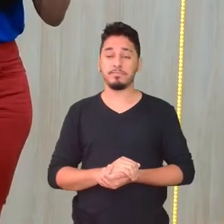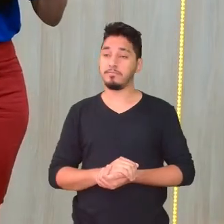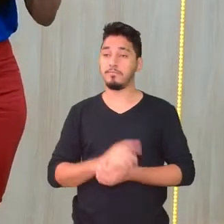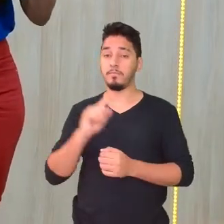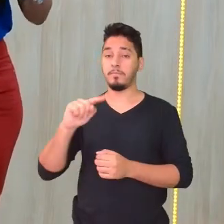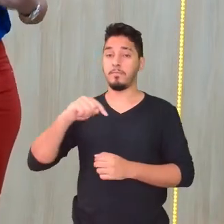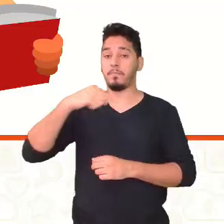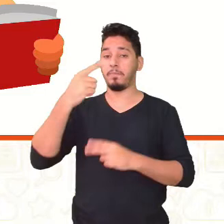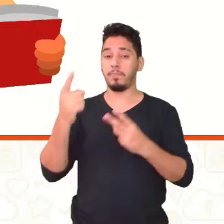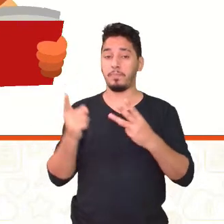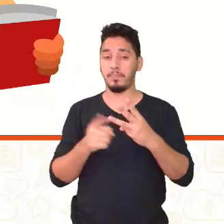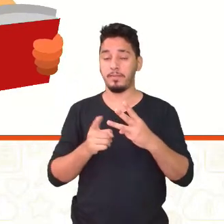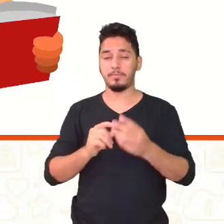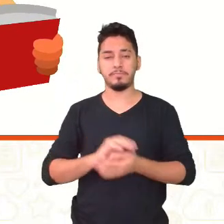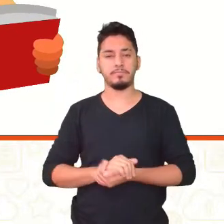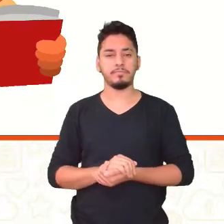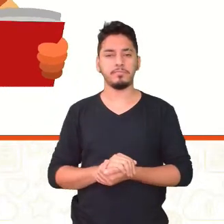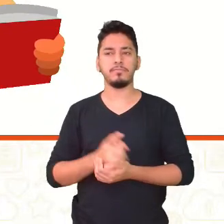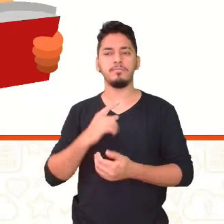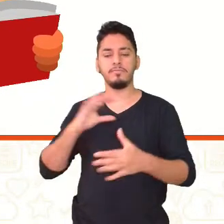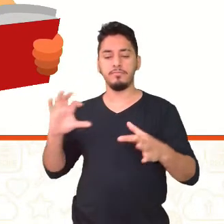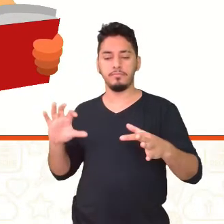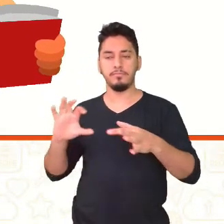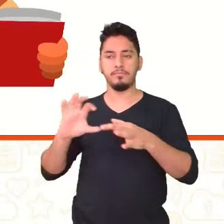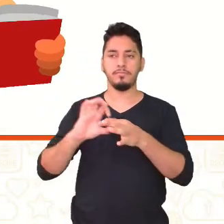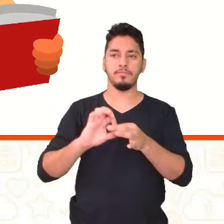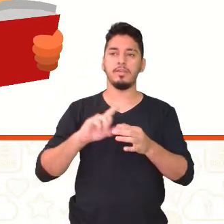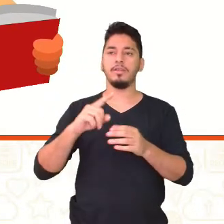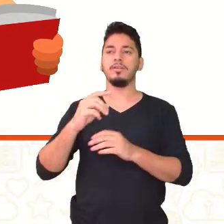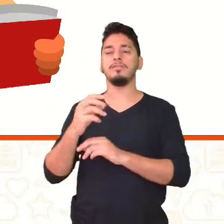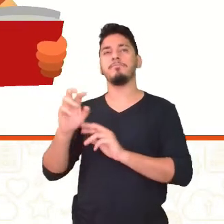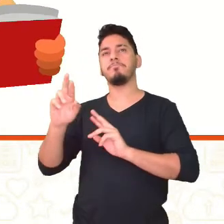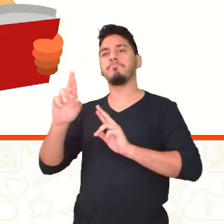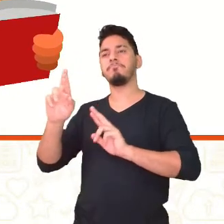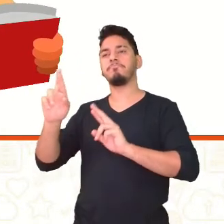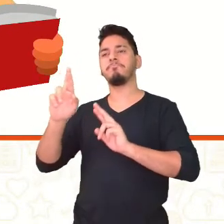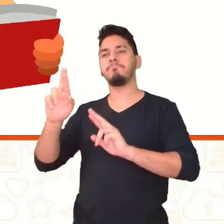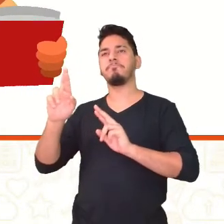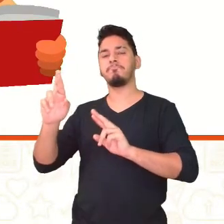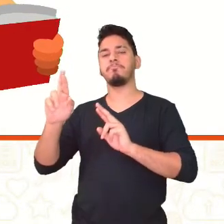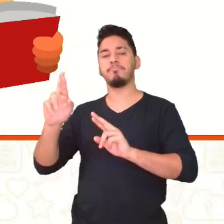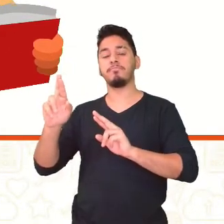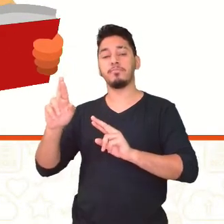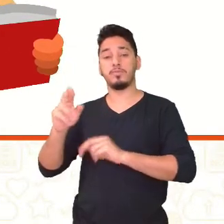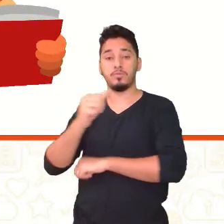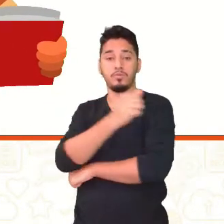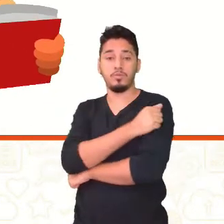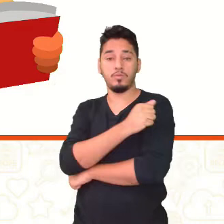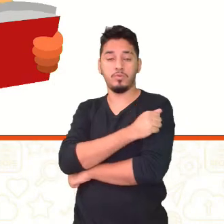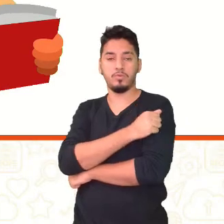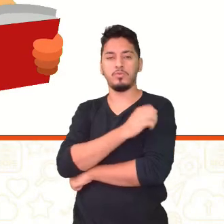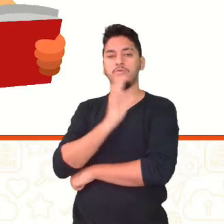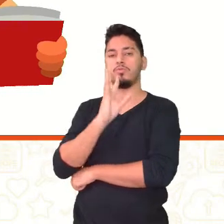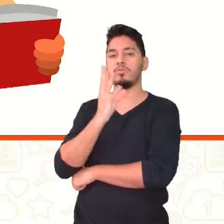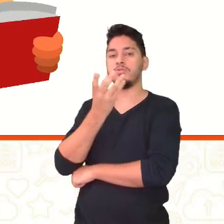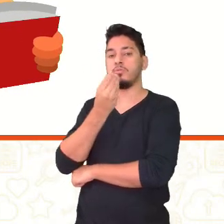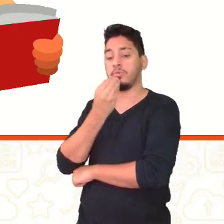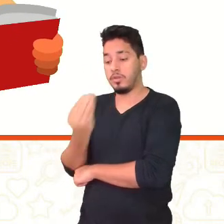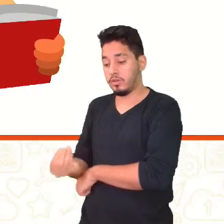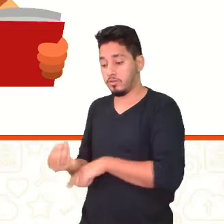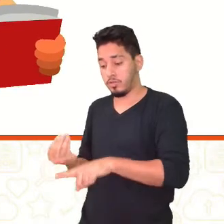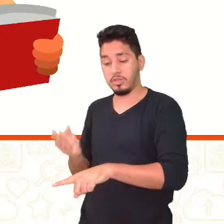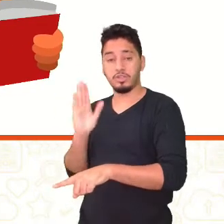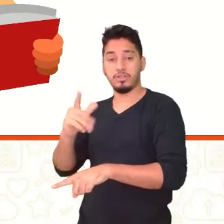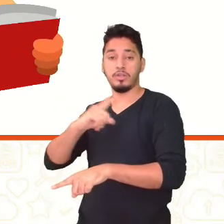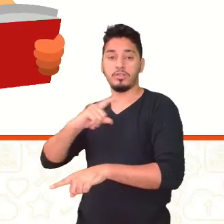Outra questão importante é conectar as expectativas, né, do estudante, os conhecimentos prévios com a atividade